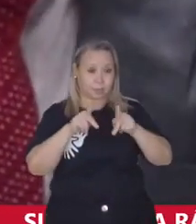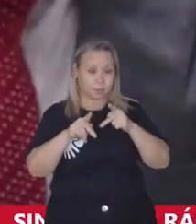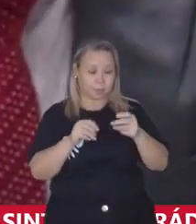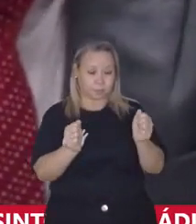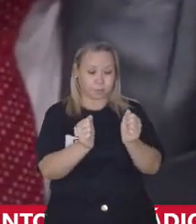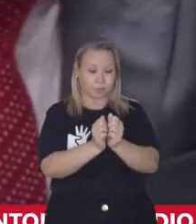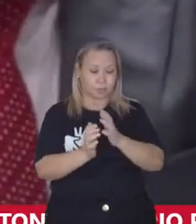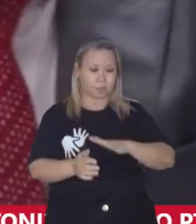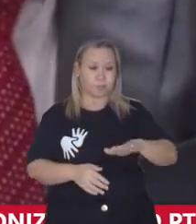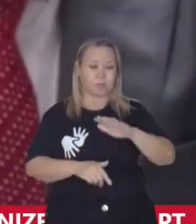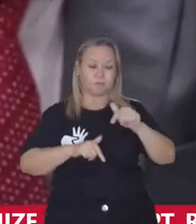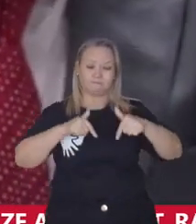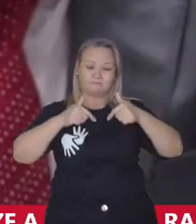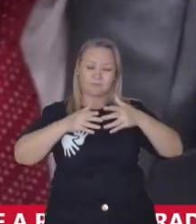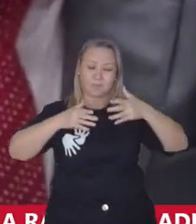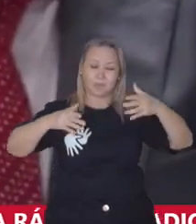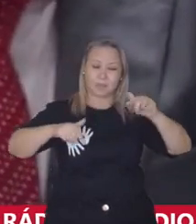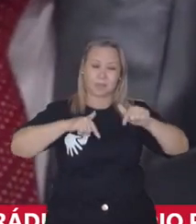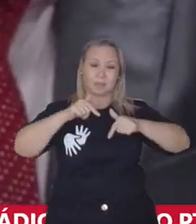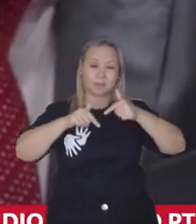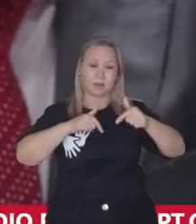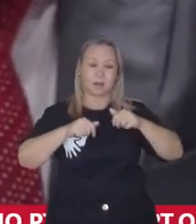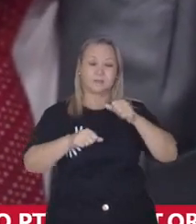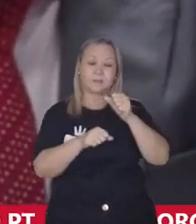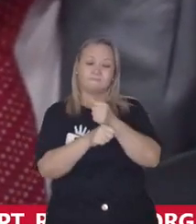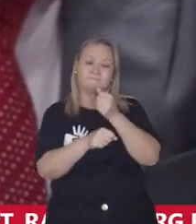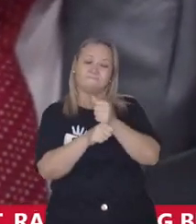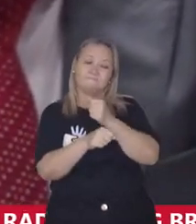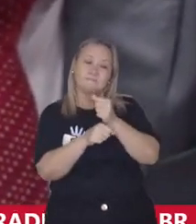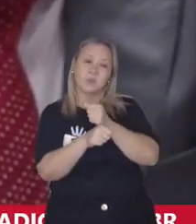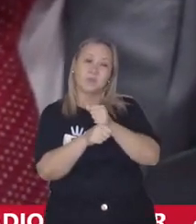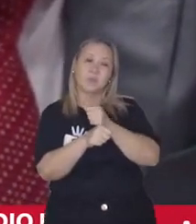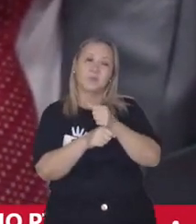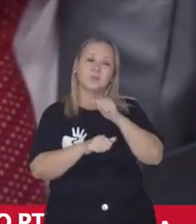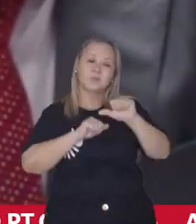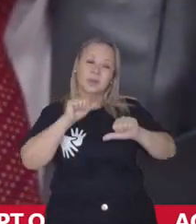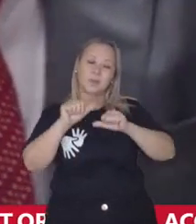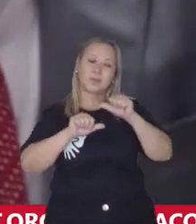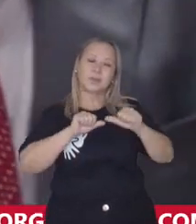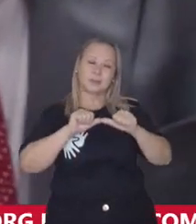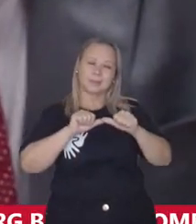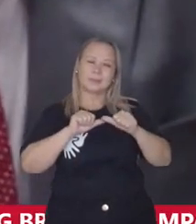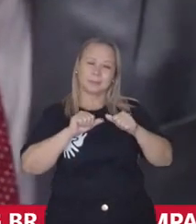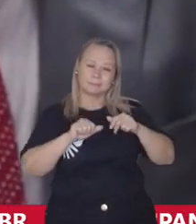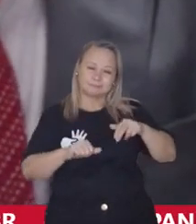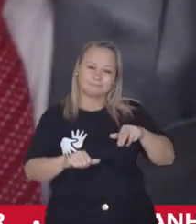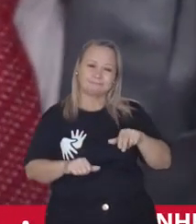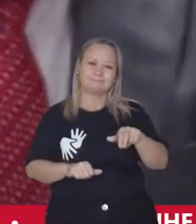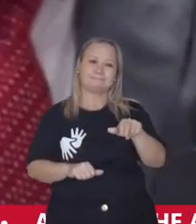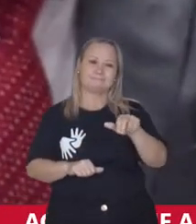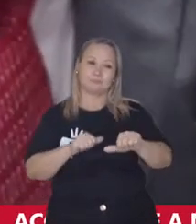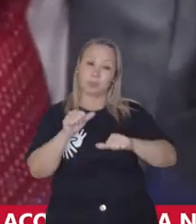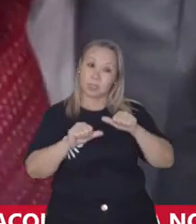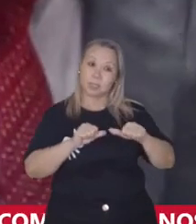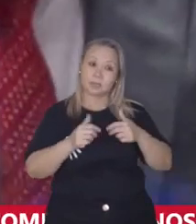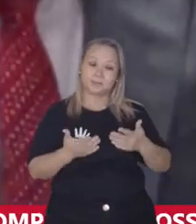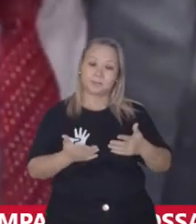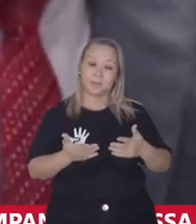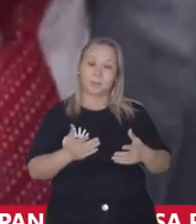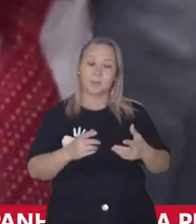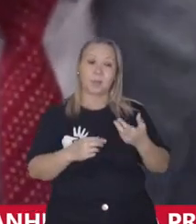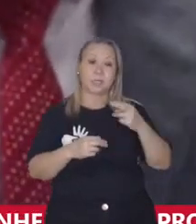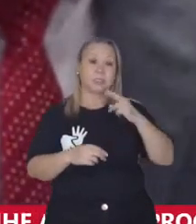grande tarefa de construir a travessia, para que, fruto desses